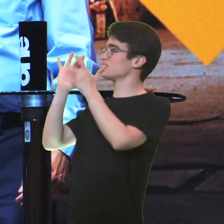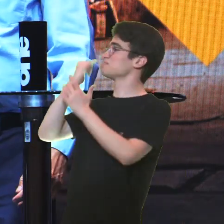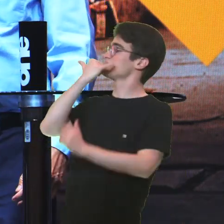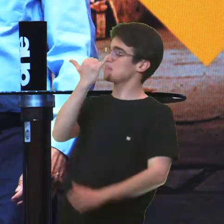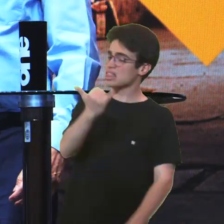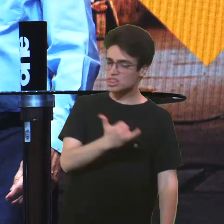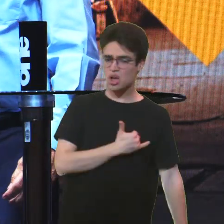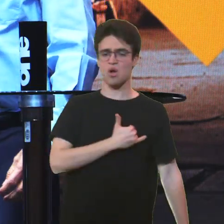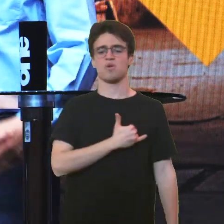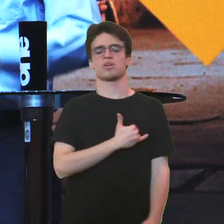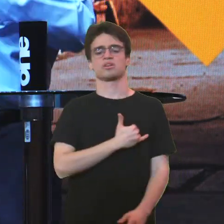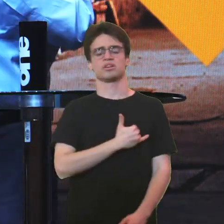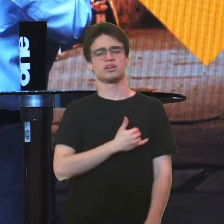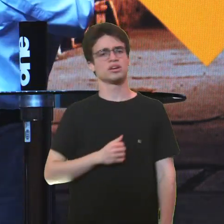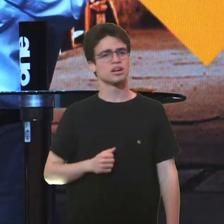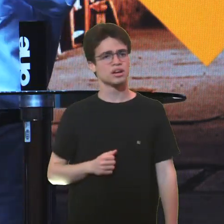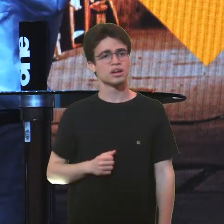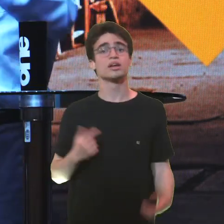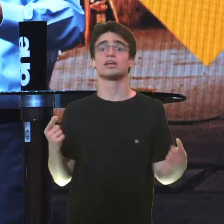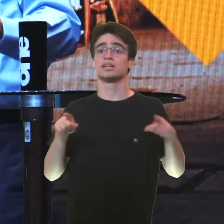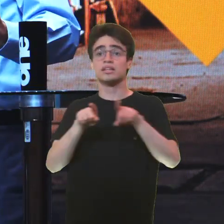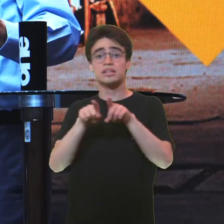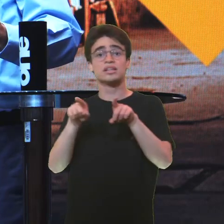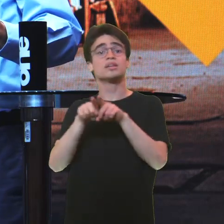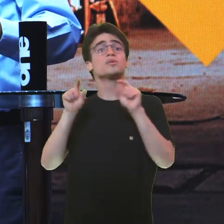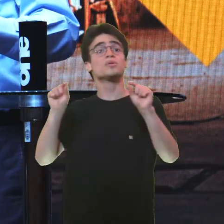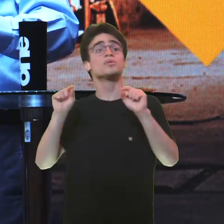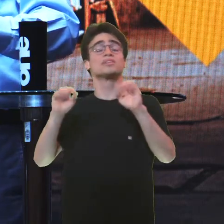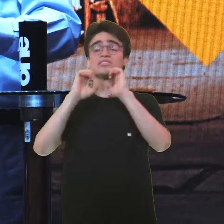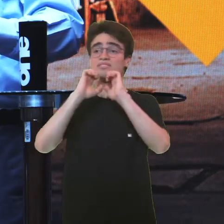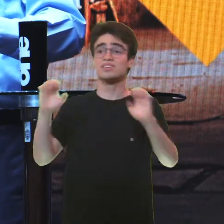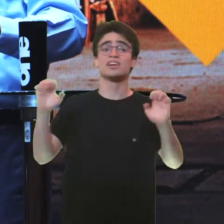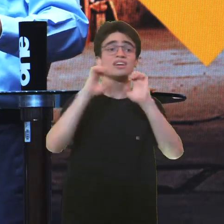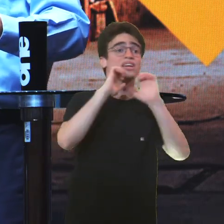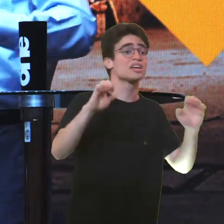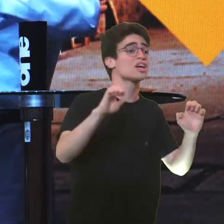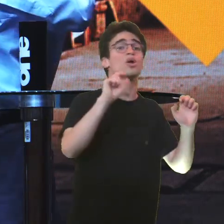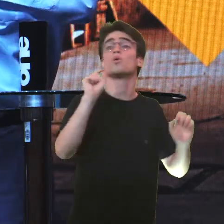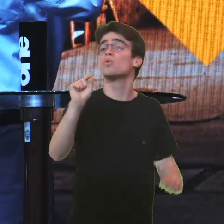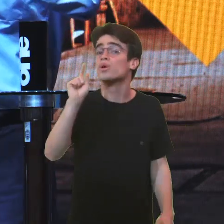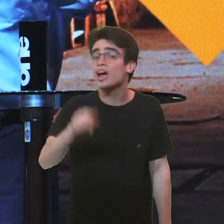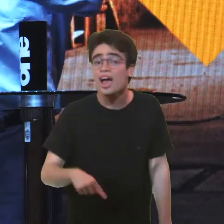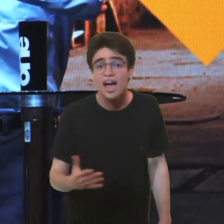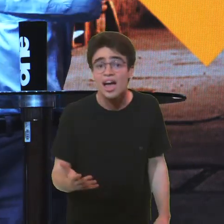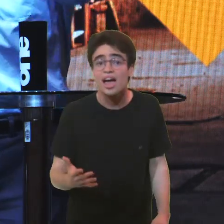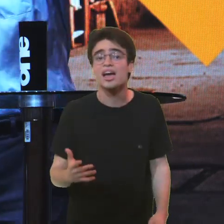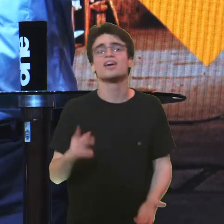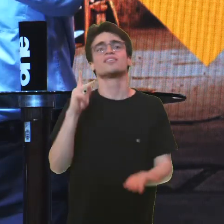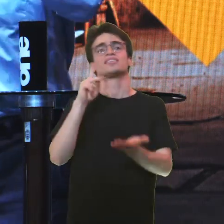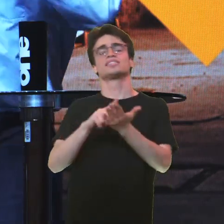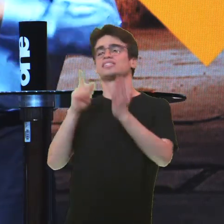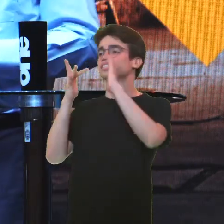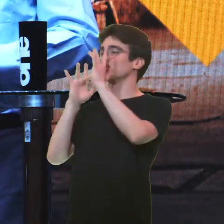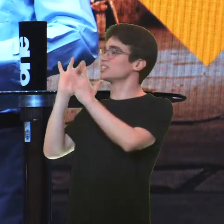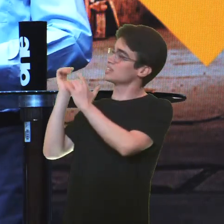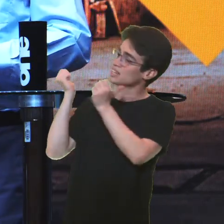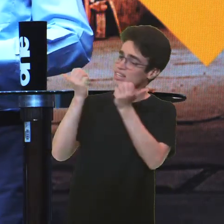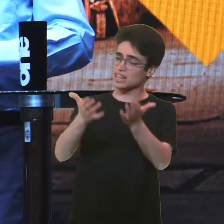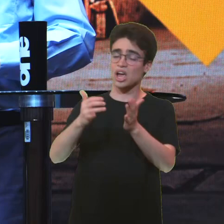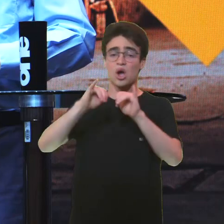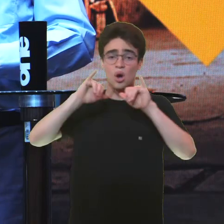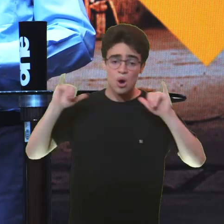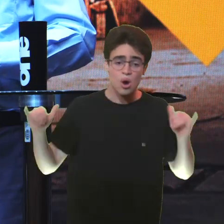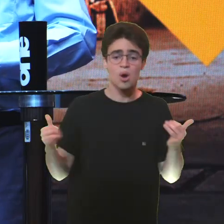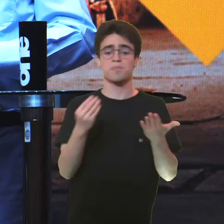Jesus perdoa os pecados. pero también la buena nueva Mas também as boas novas que Dios quiere darles oportunidades de que de Deus quer